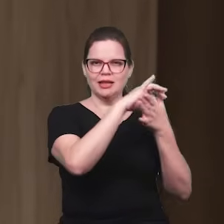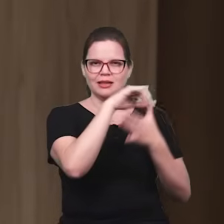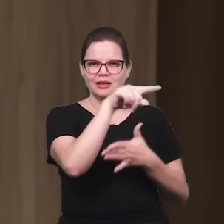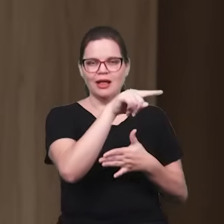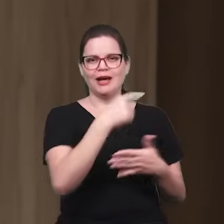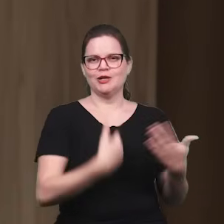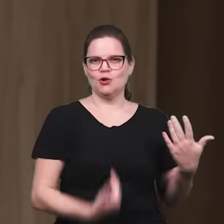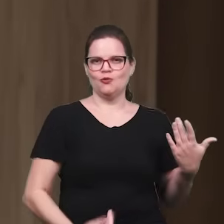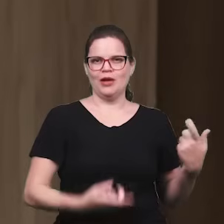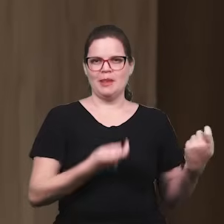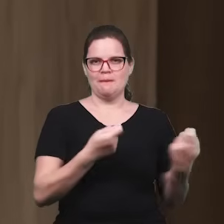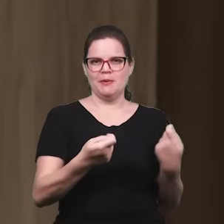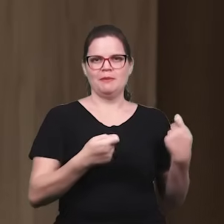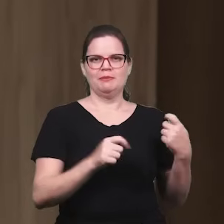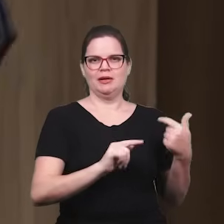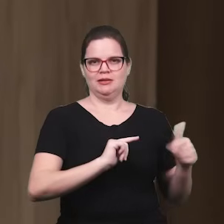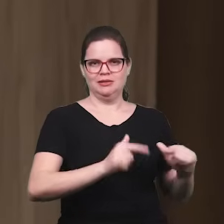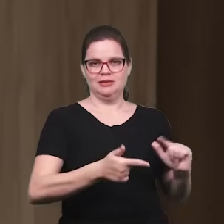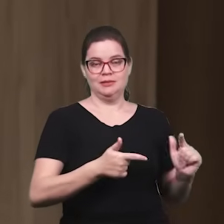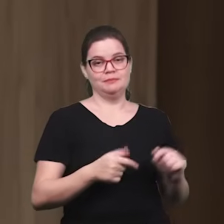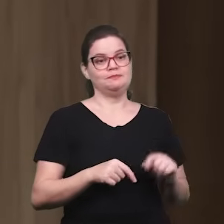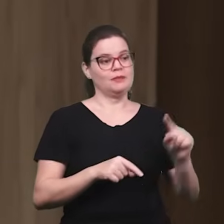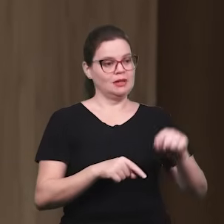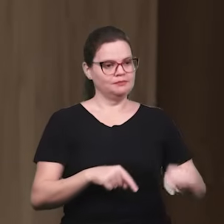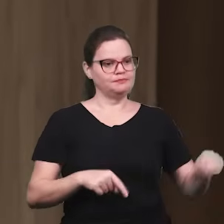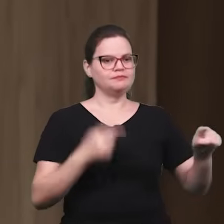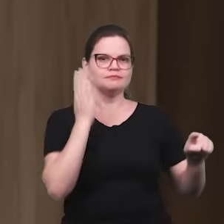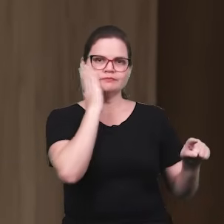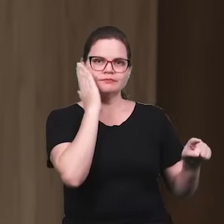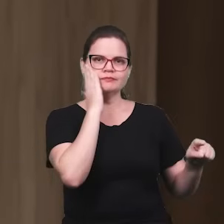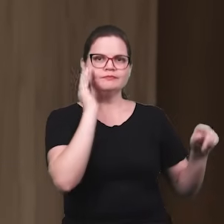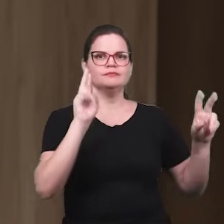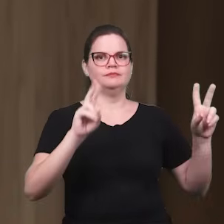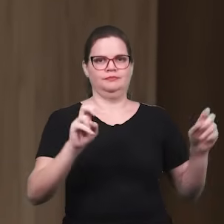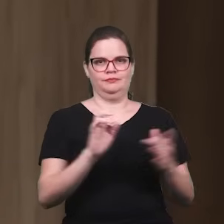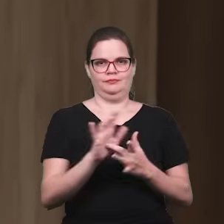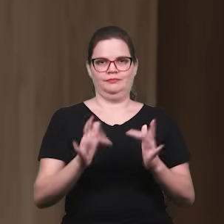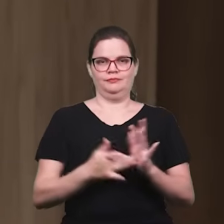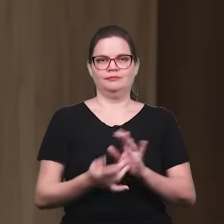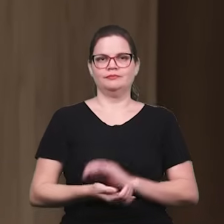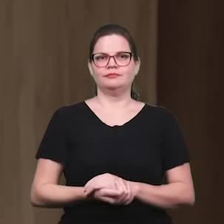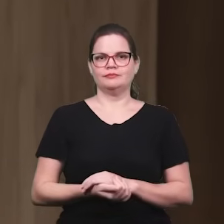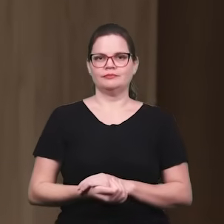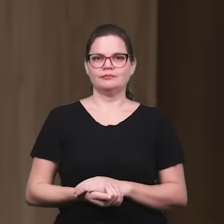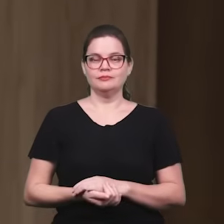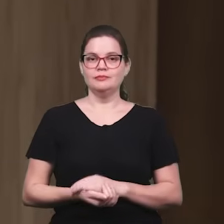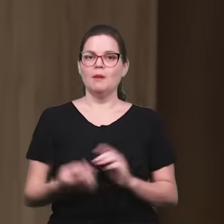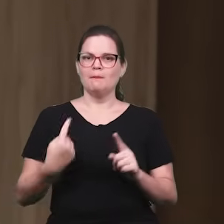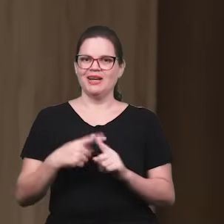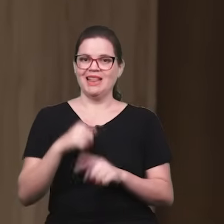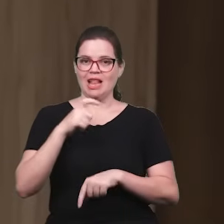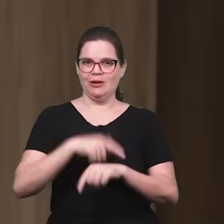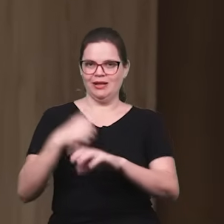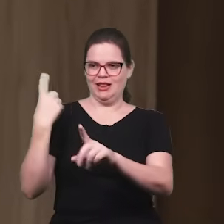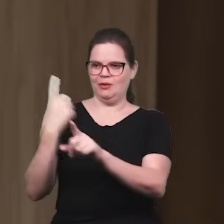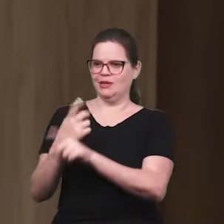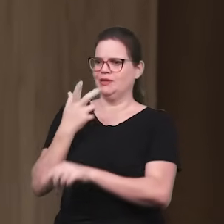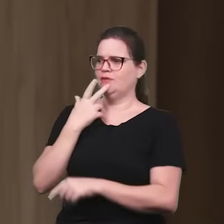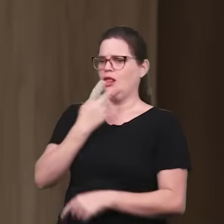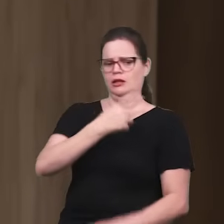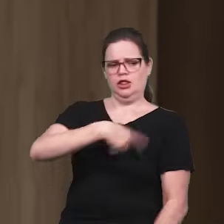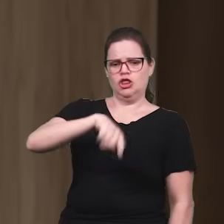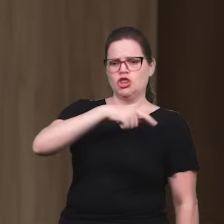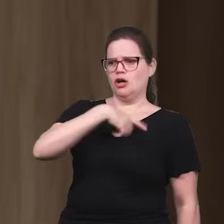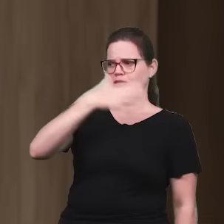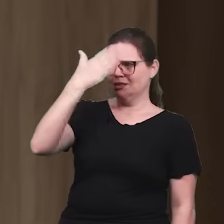ele já começava a ser conhecido. E ele disse, olha, sabemos, né? E o fato de